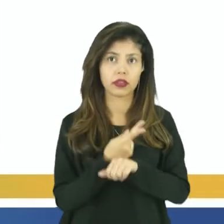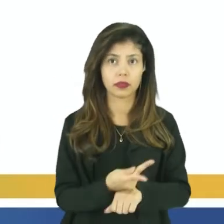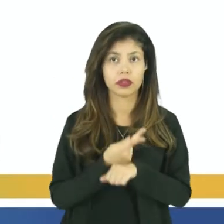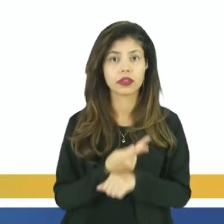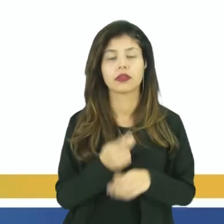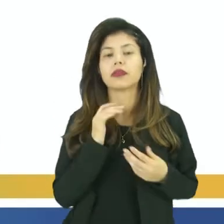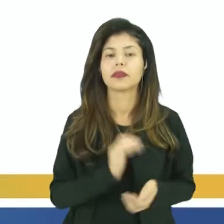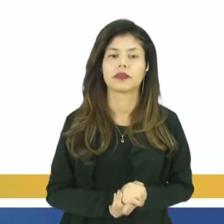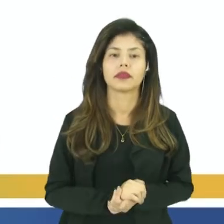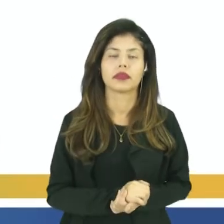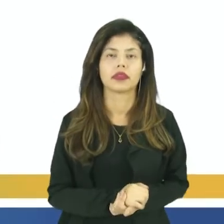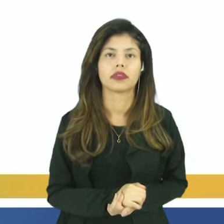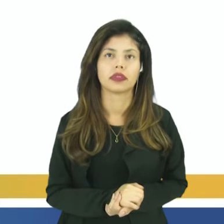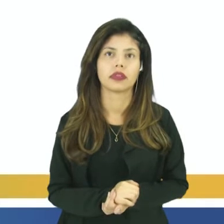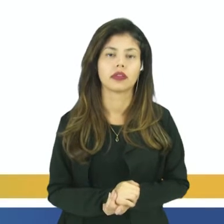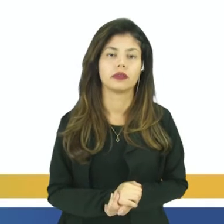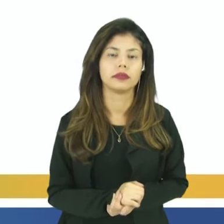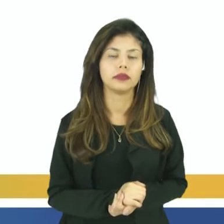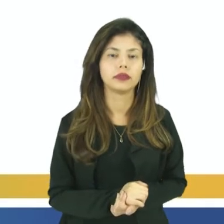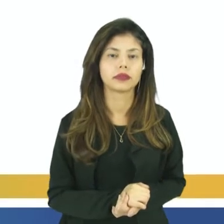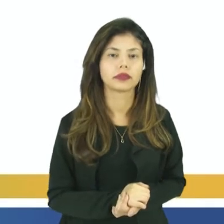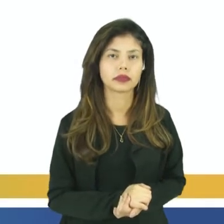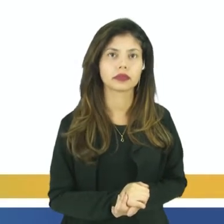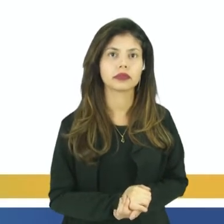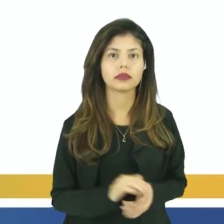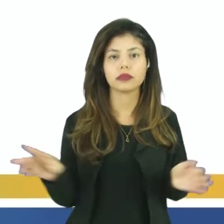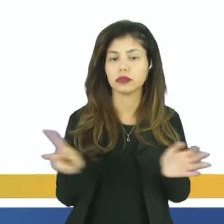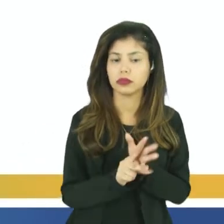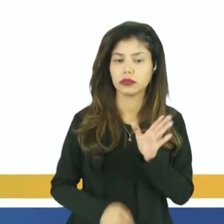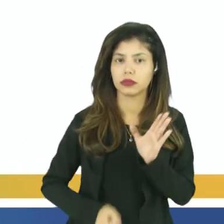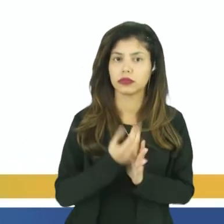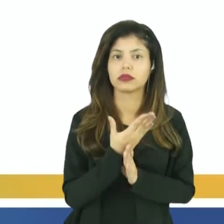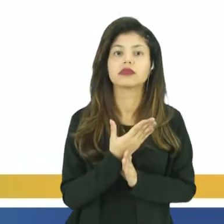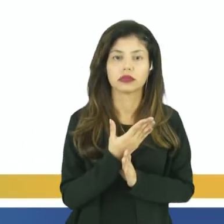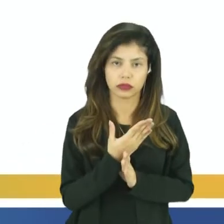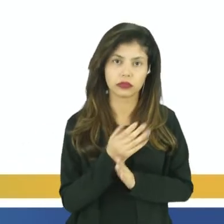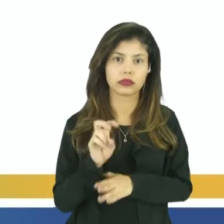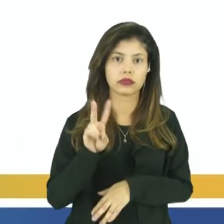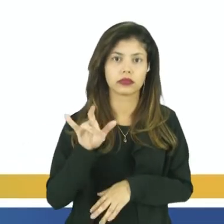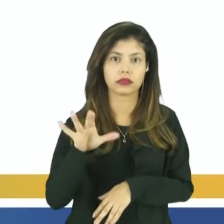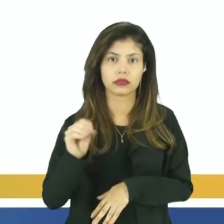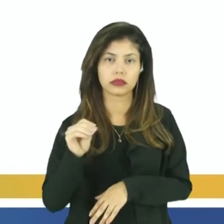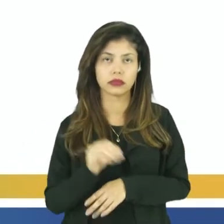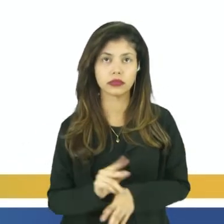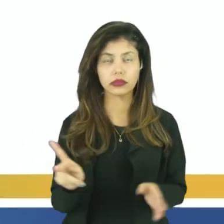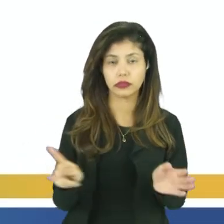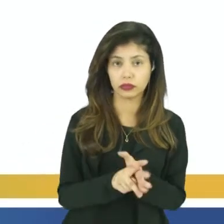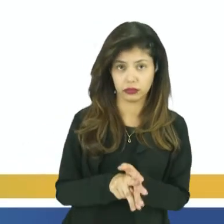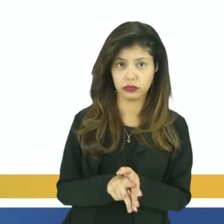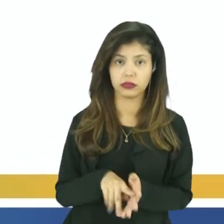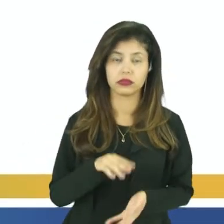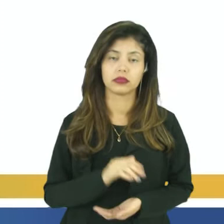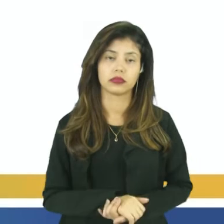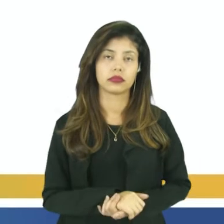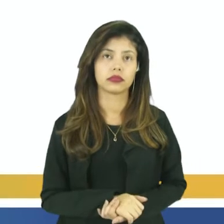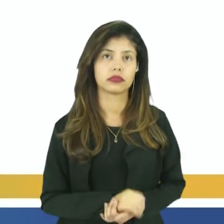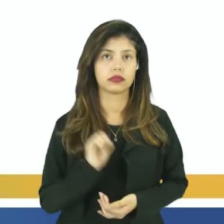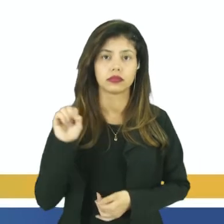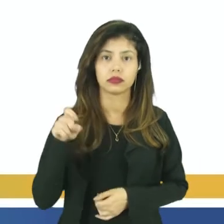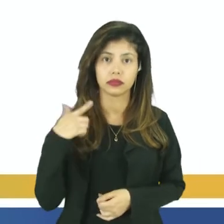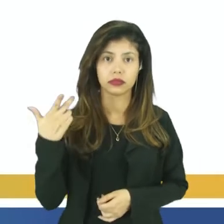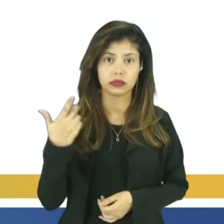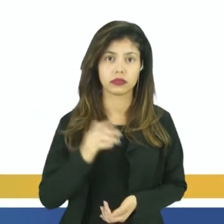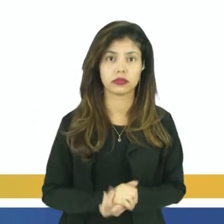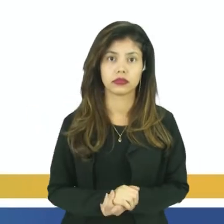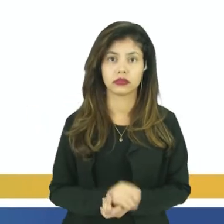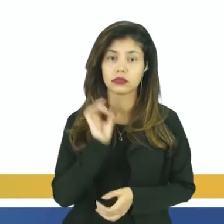pesquisa dessa produção de veículos de autopropulsão. Um outro